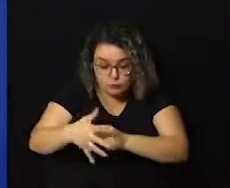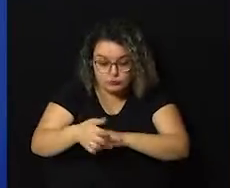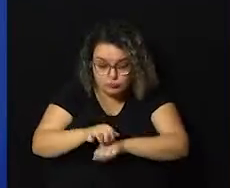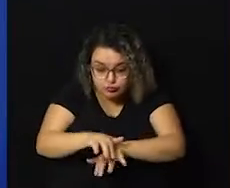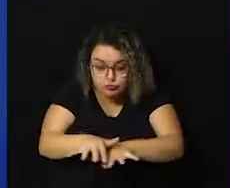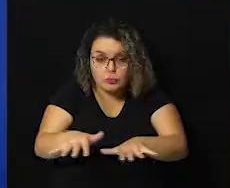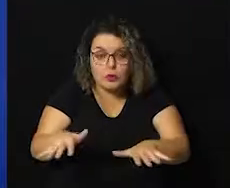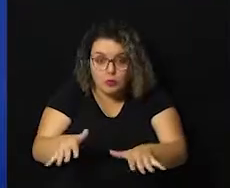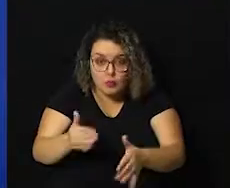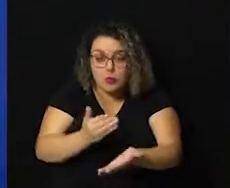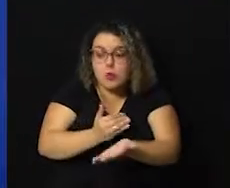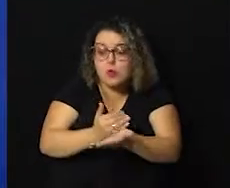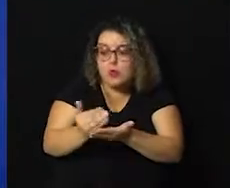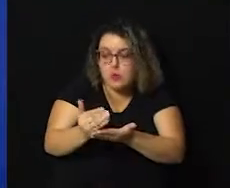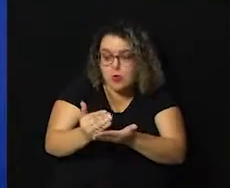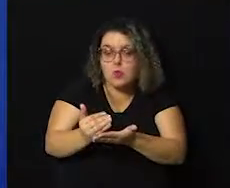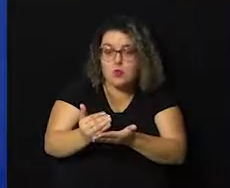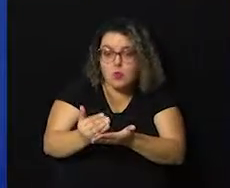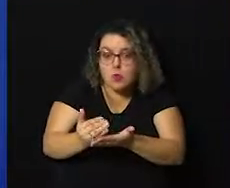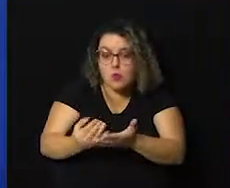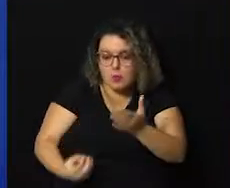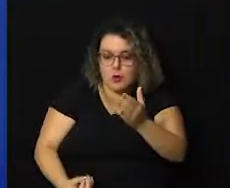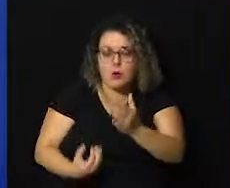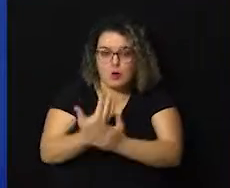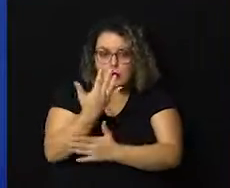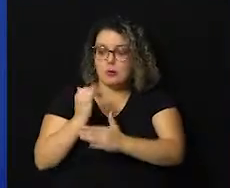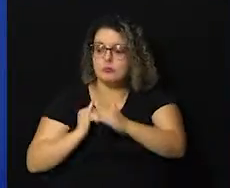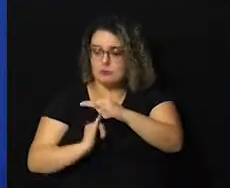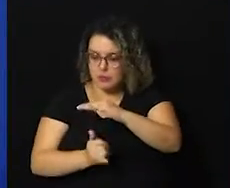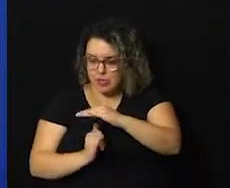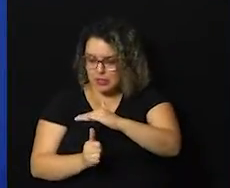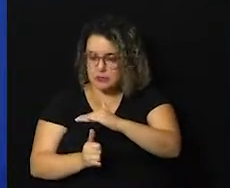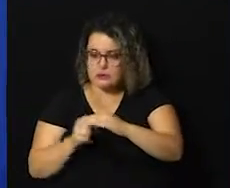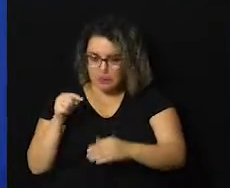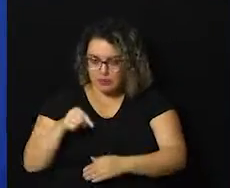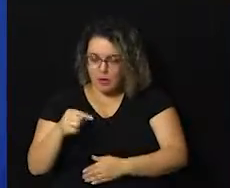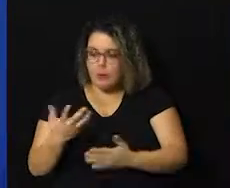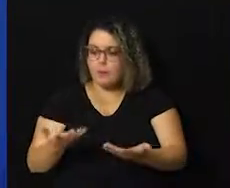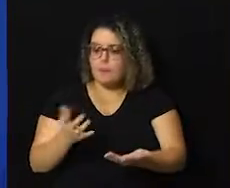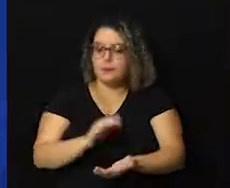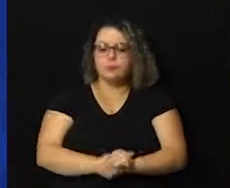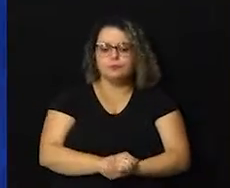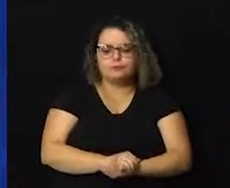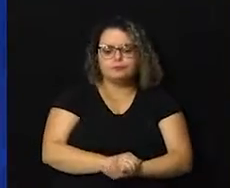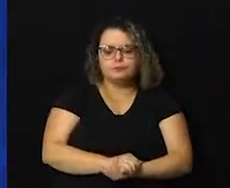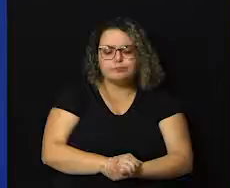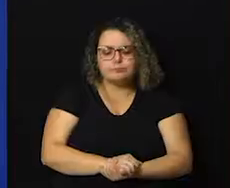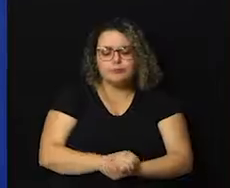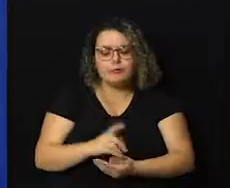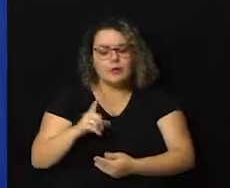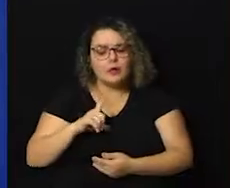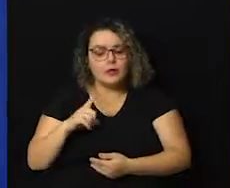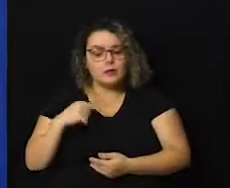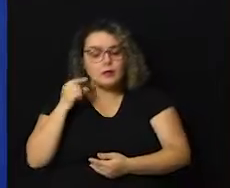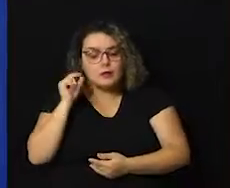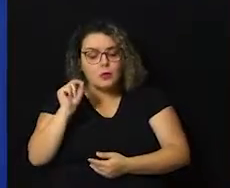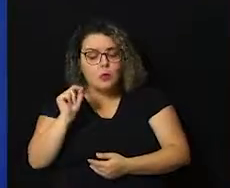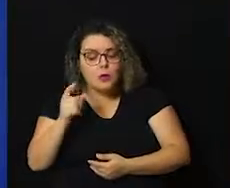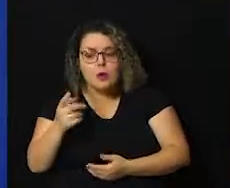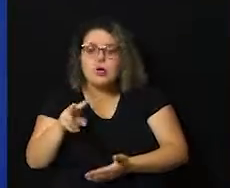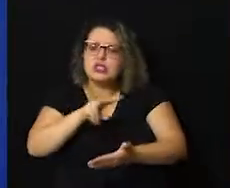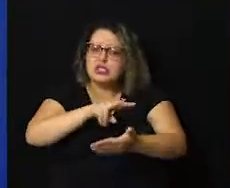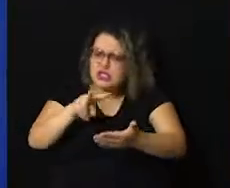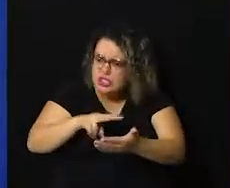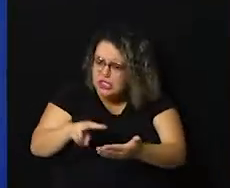em plena pandemia começo de pandemia você lançou a Startup E aí a gente tem essa questão